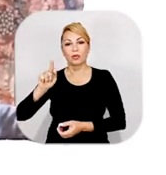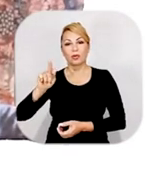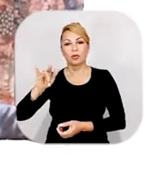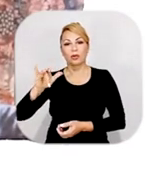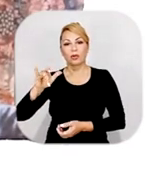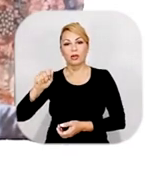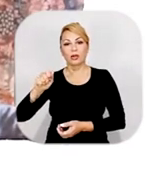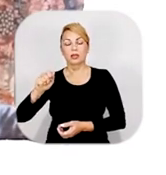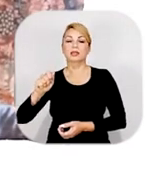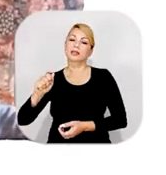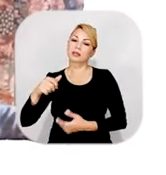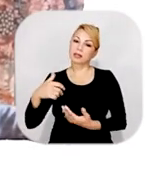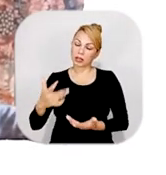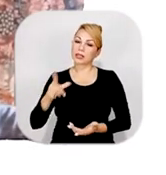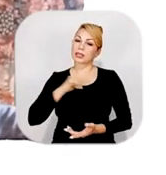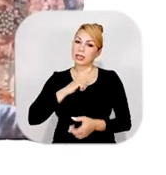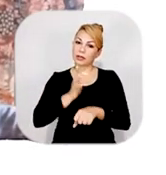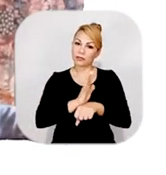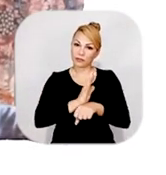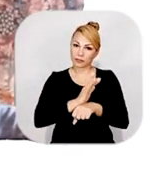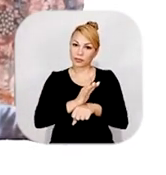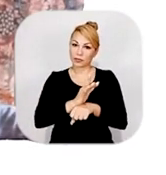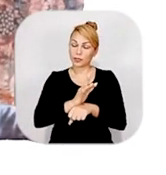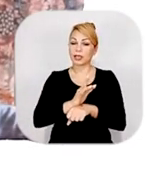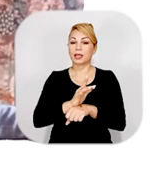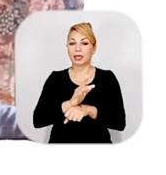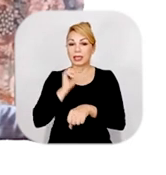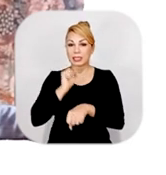outro filme eu acho que vai existir.